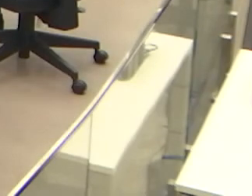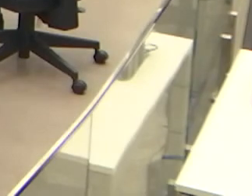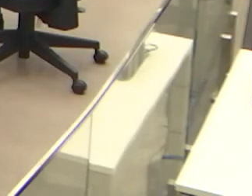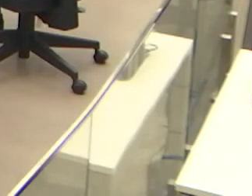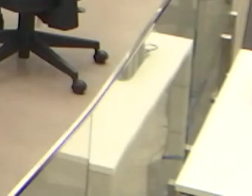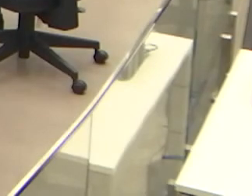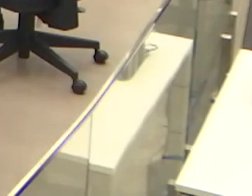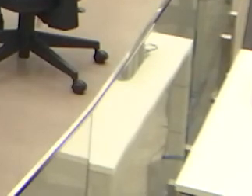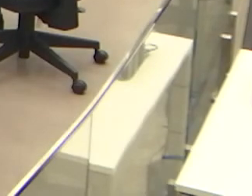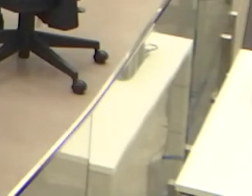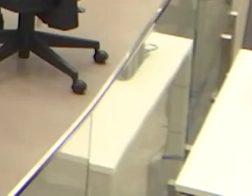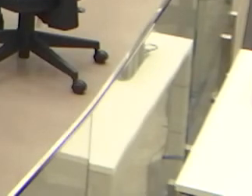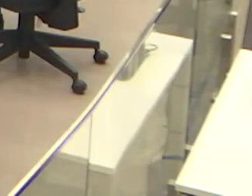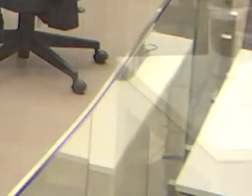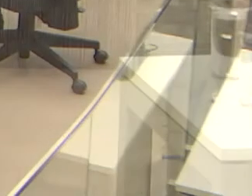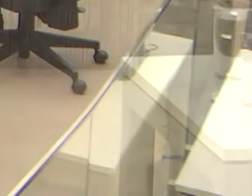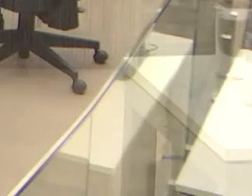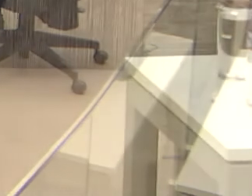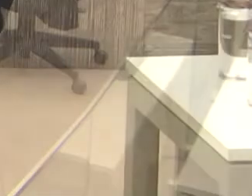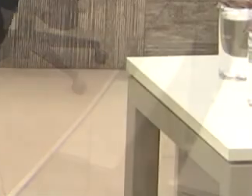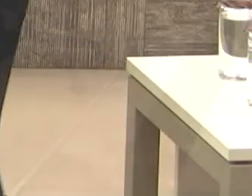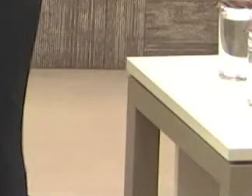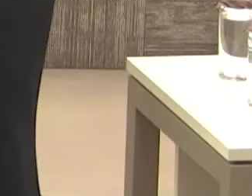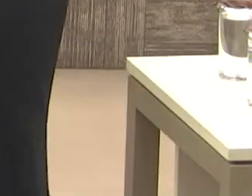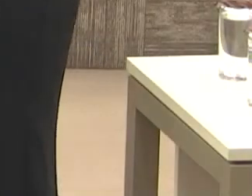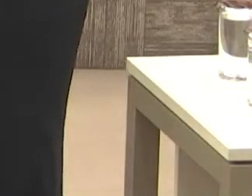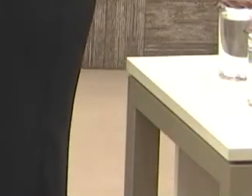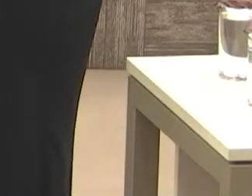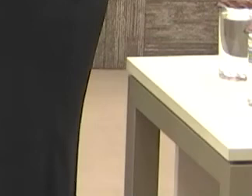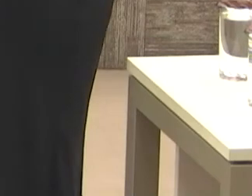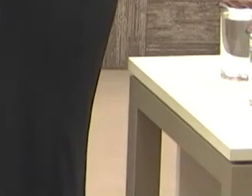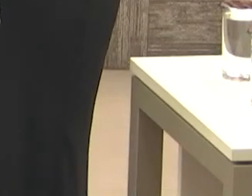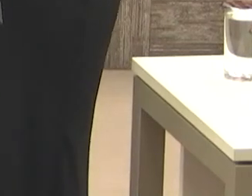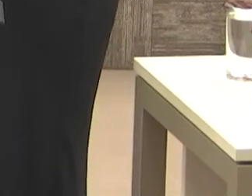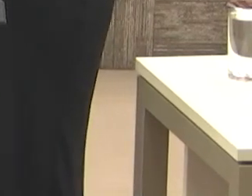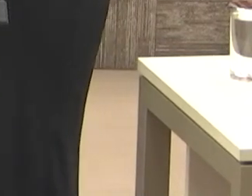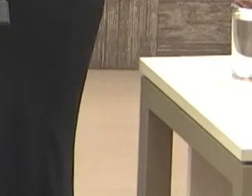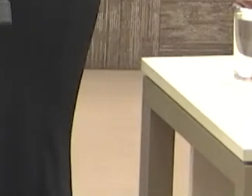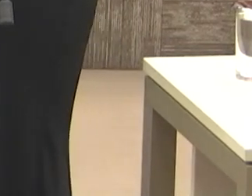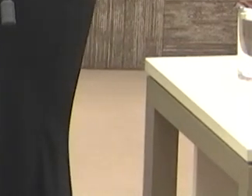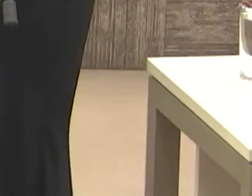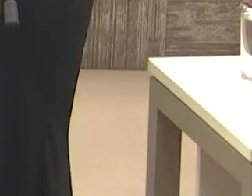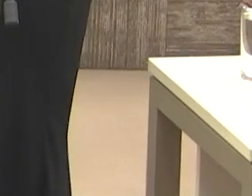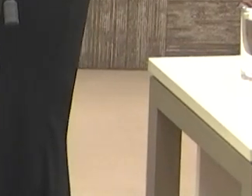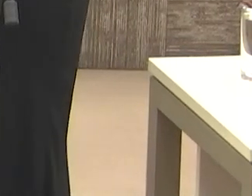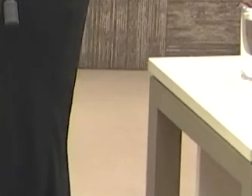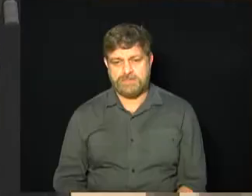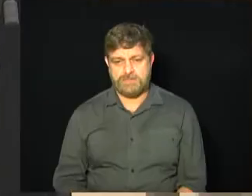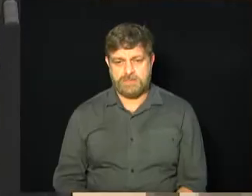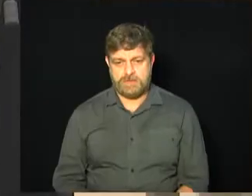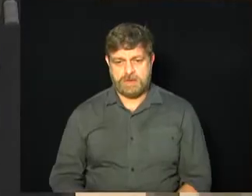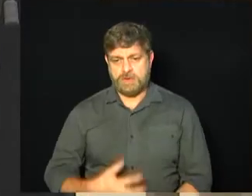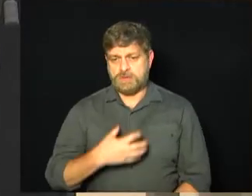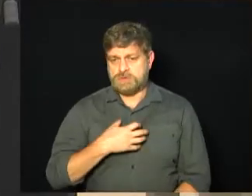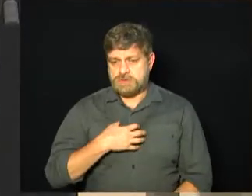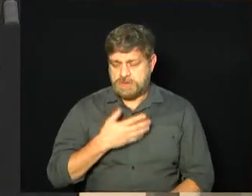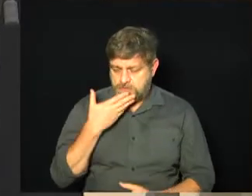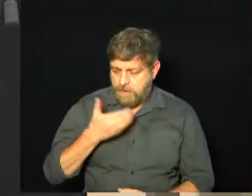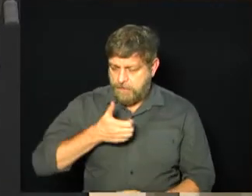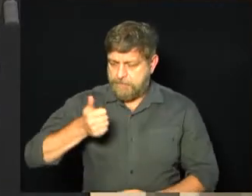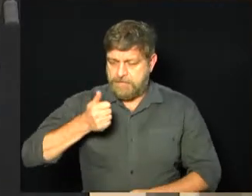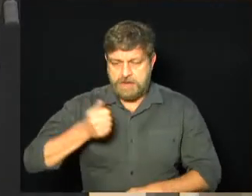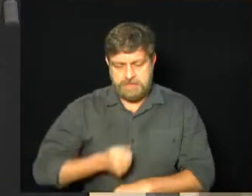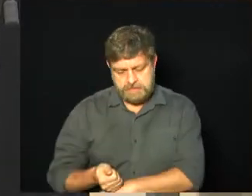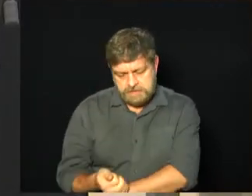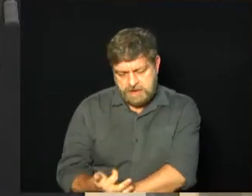Não poderia haver uma forma mais emocionante do que encerrar essa homenagem que é prestada ao